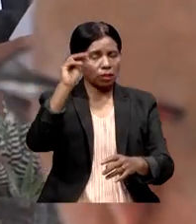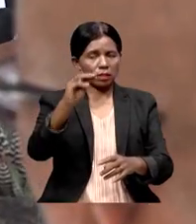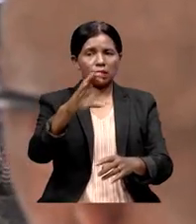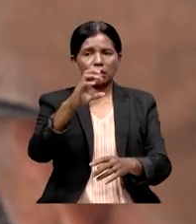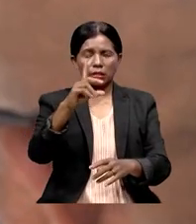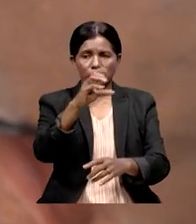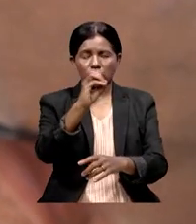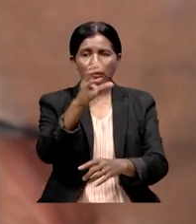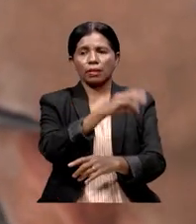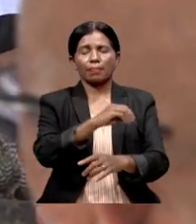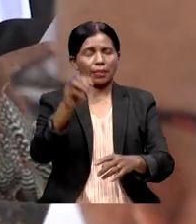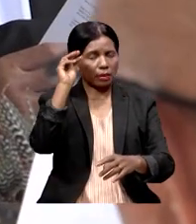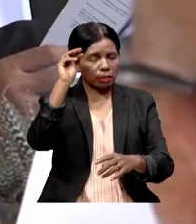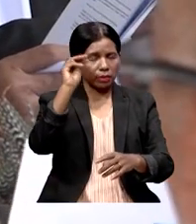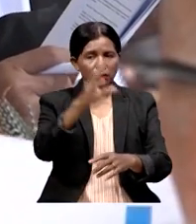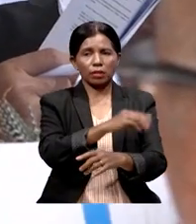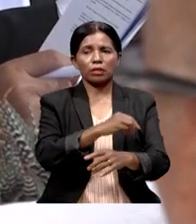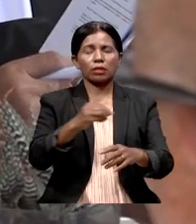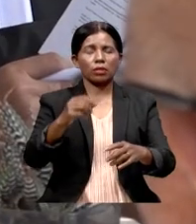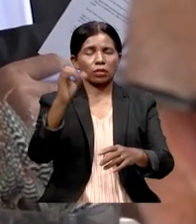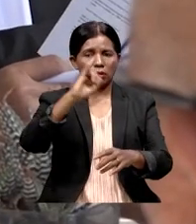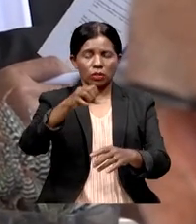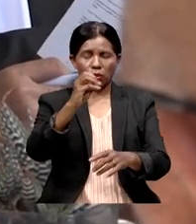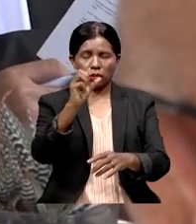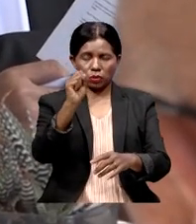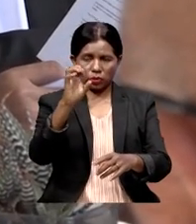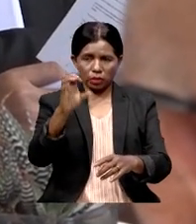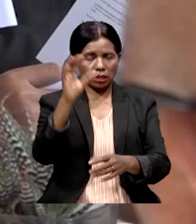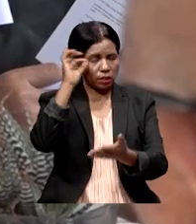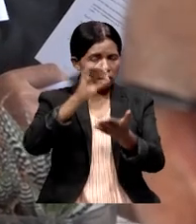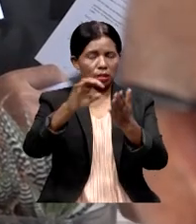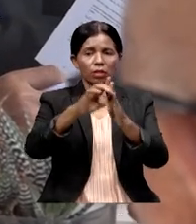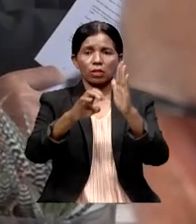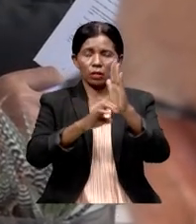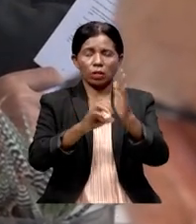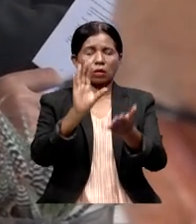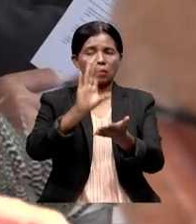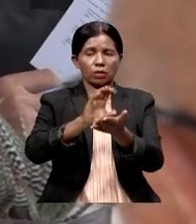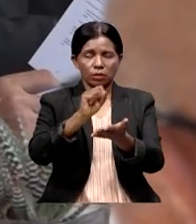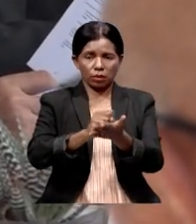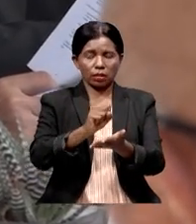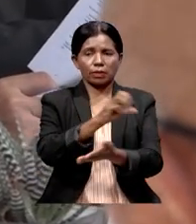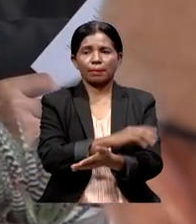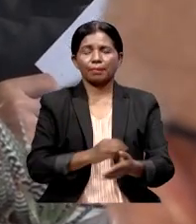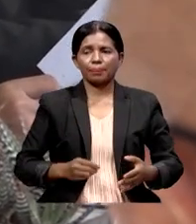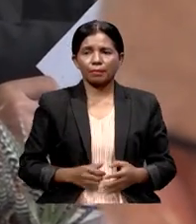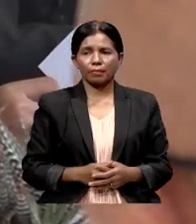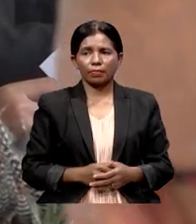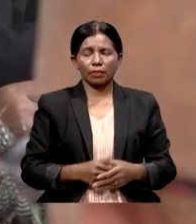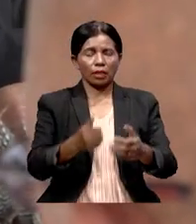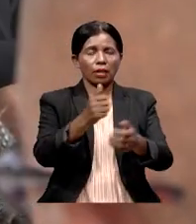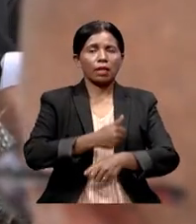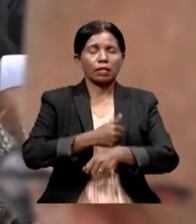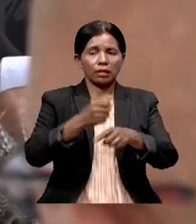Ornay, ministro de ensino superior ciência na cultura José Honório Jerónimo, secretário de Estado de comunicação social Espírito Dias Ximenes. Adido